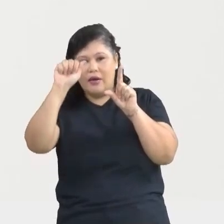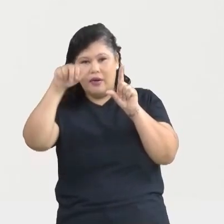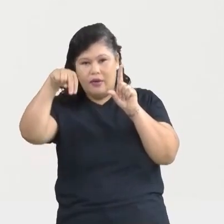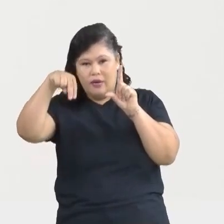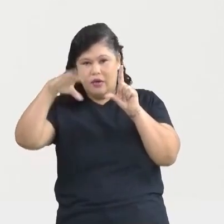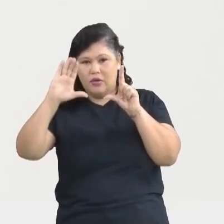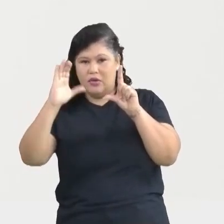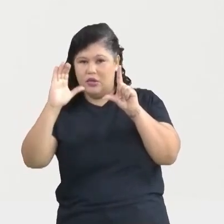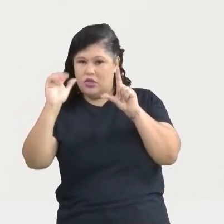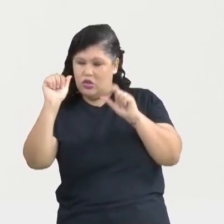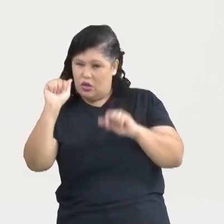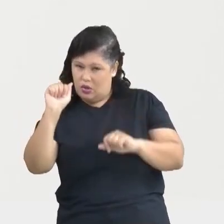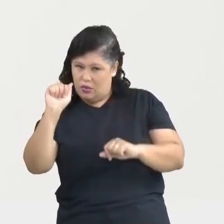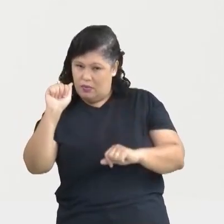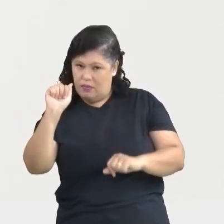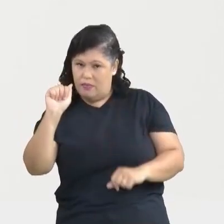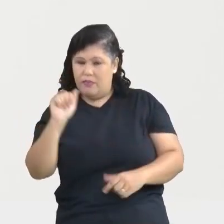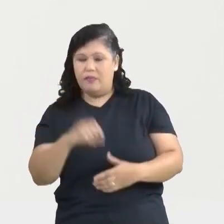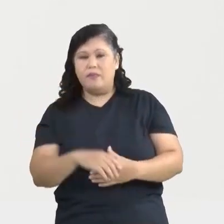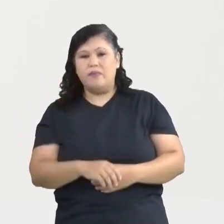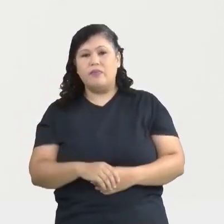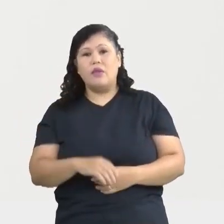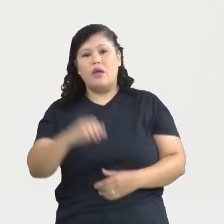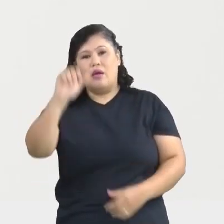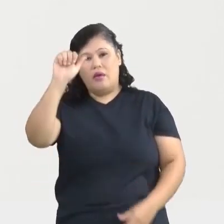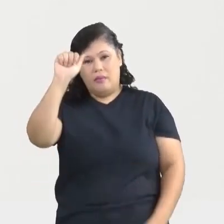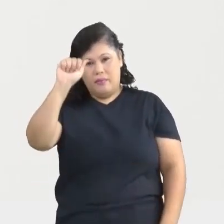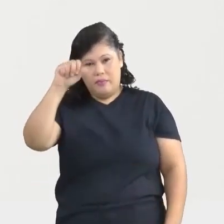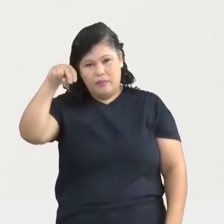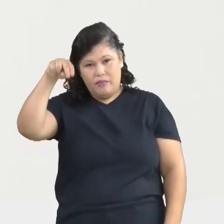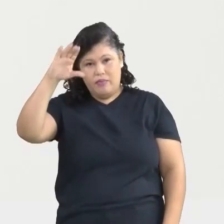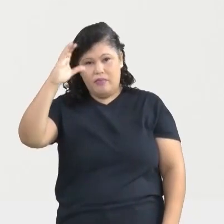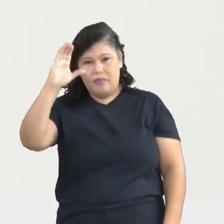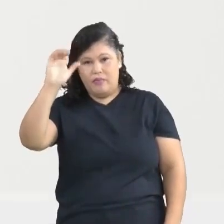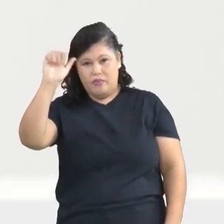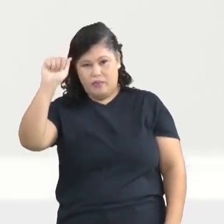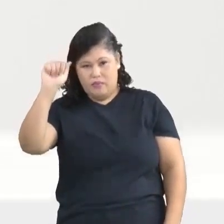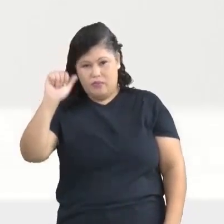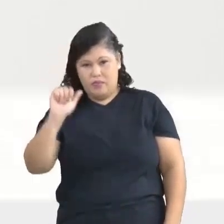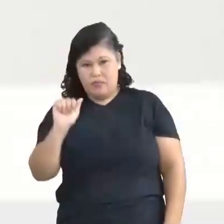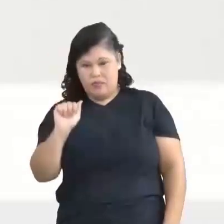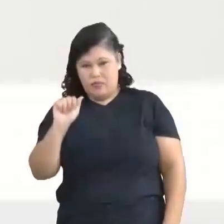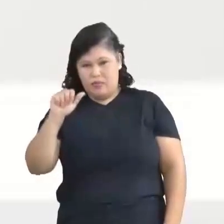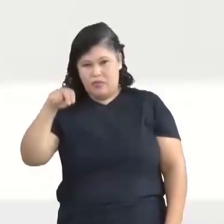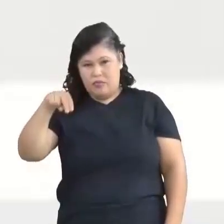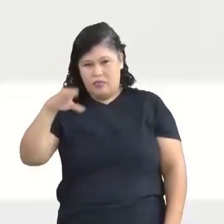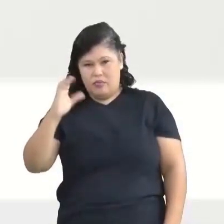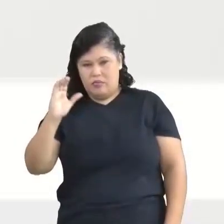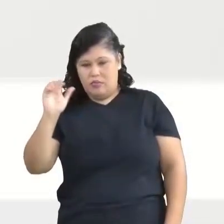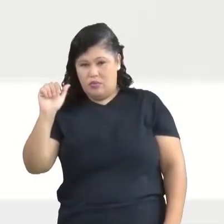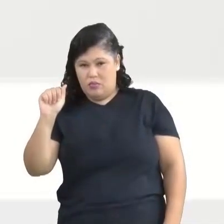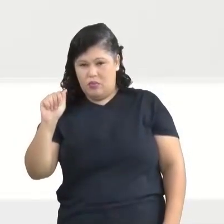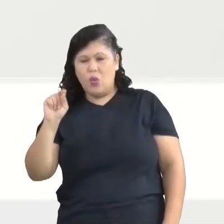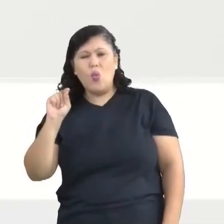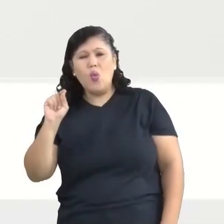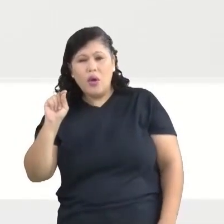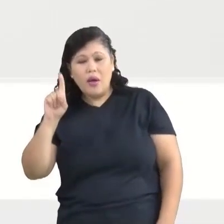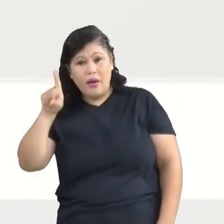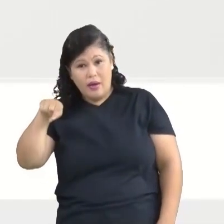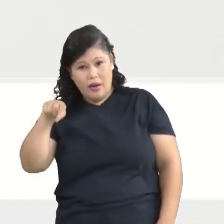A-N, C cedilha A. Essas terminações aqui, crianças, deixa eu explicar melhor aqui para vocês. Olha só.